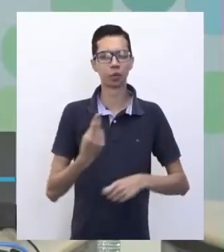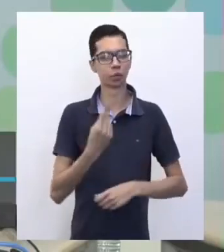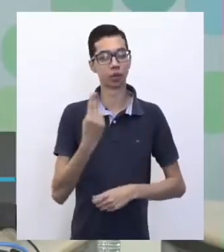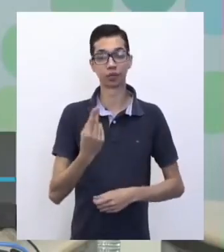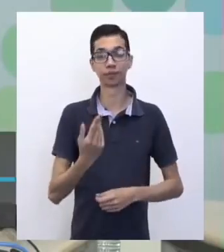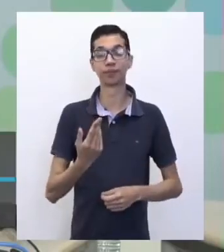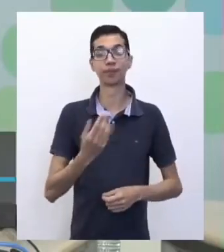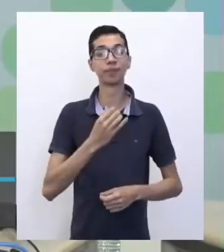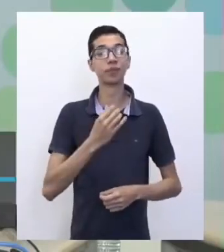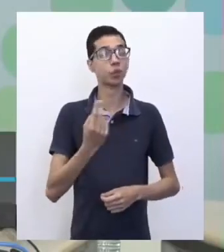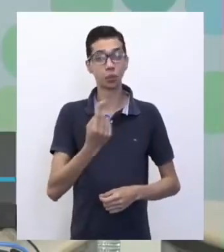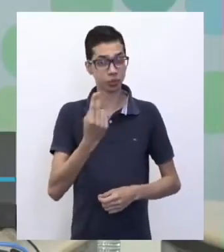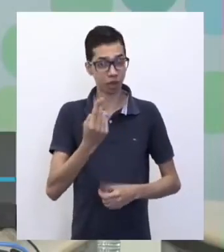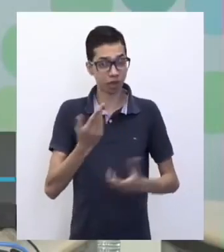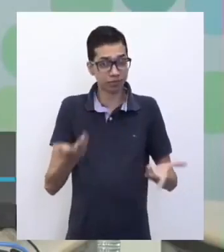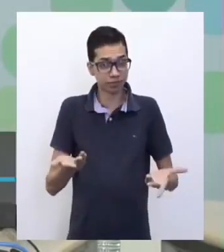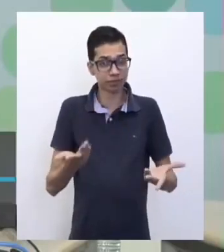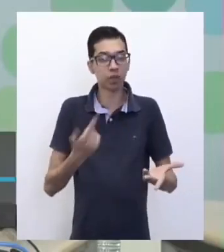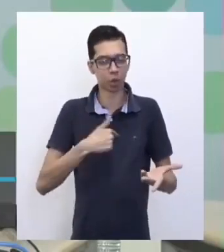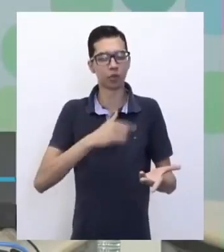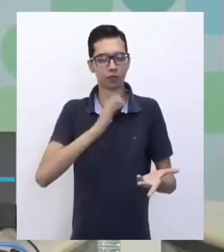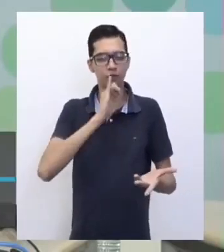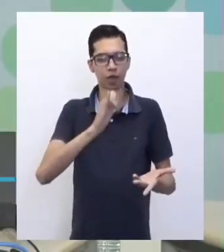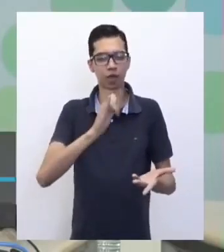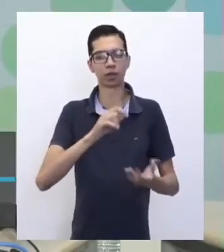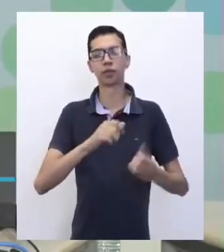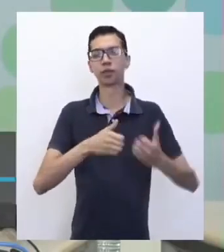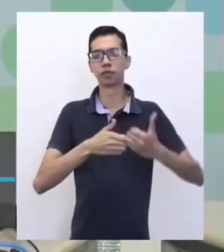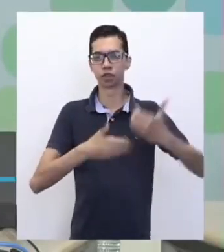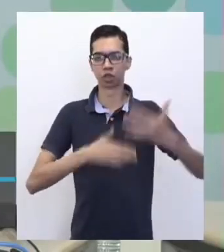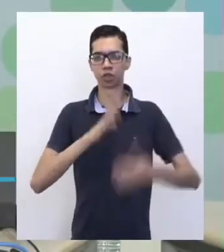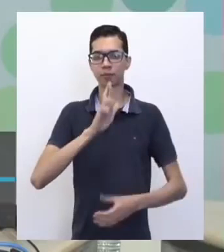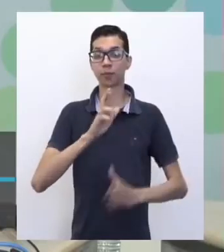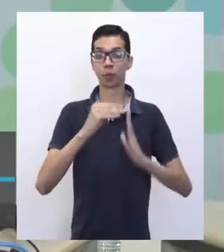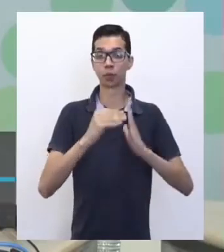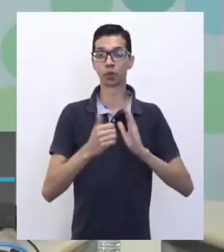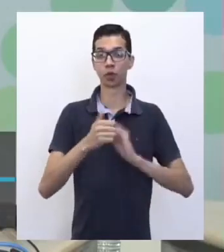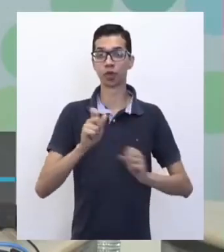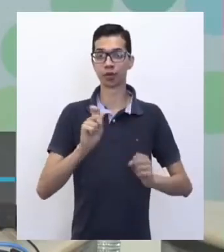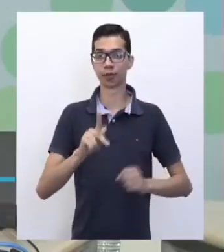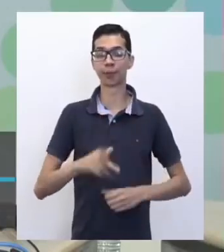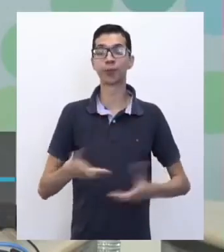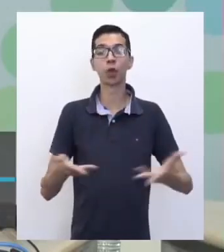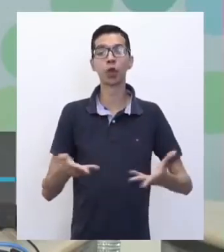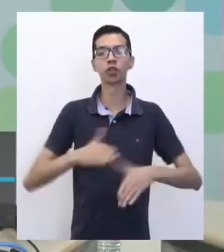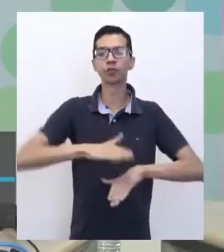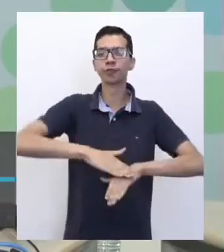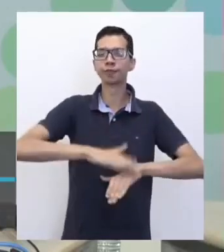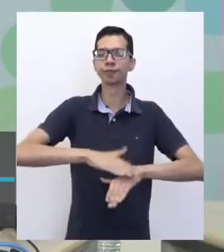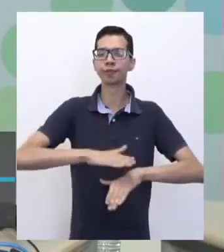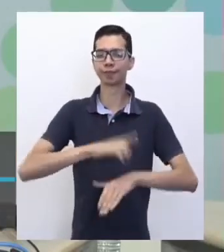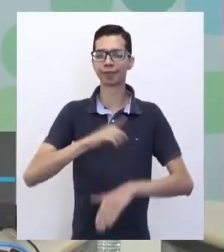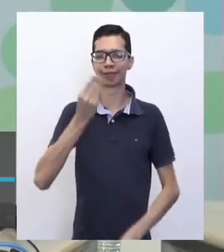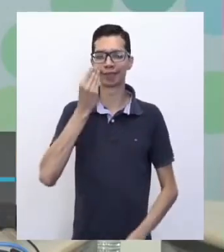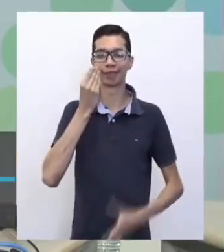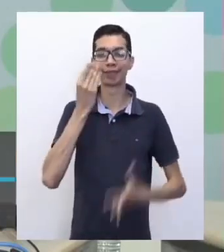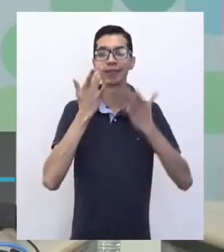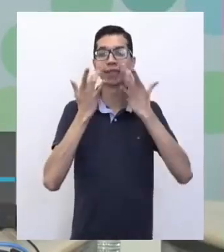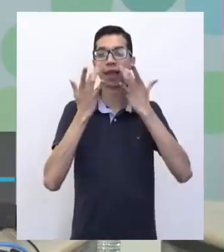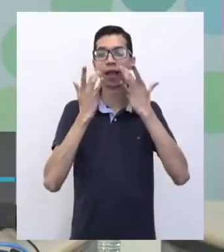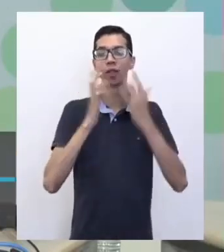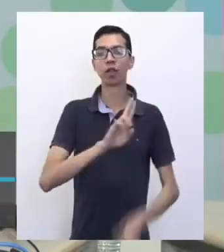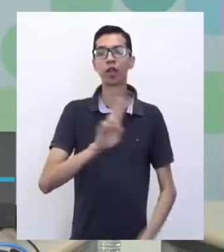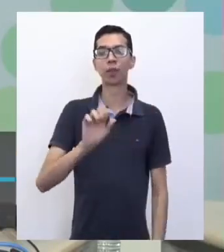mesmo. Hoje eu também trouxe alguns makers para a gente fazer de teatro. Trouxe um teatro de sombras para a gente ver como é que